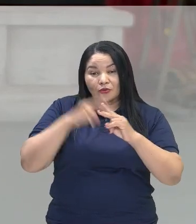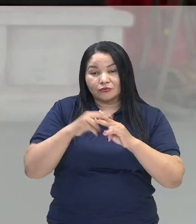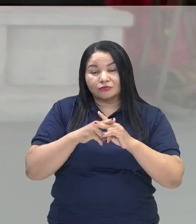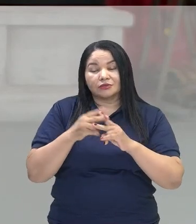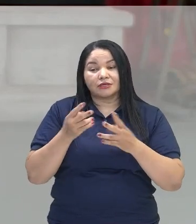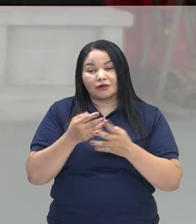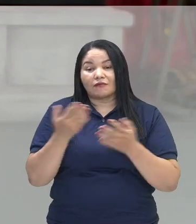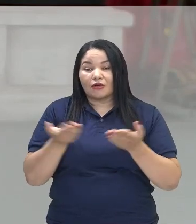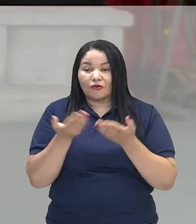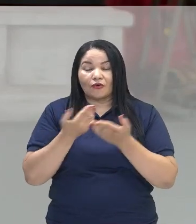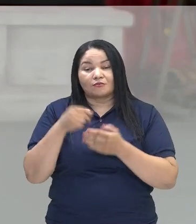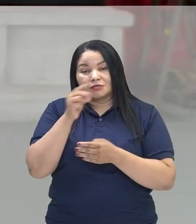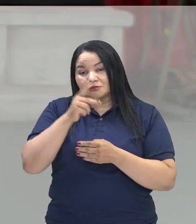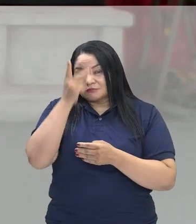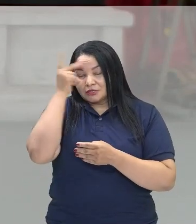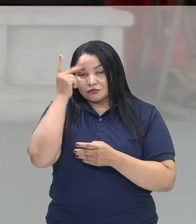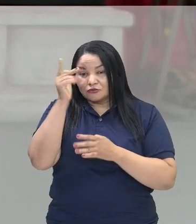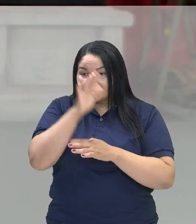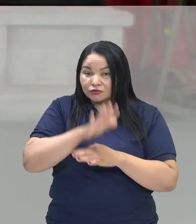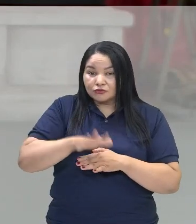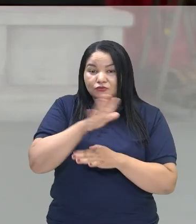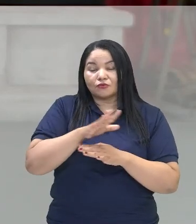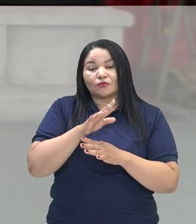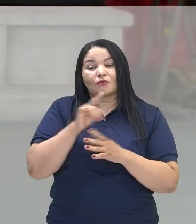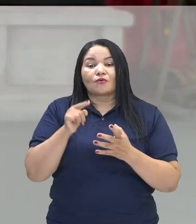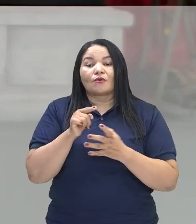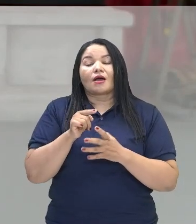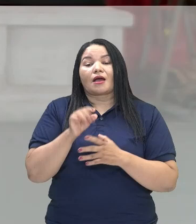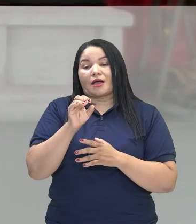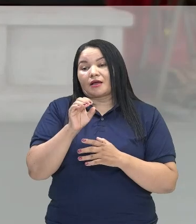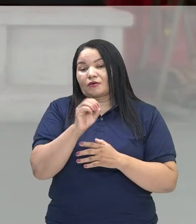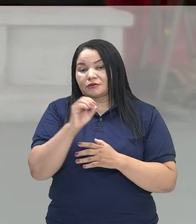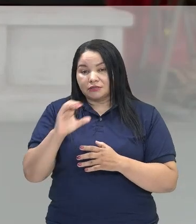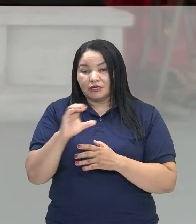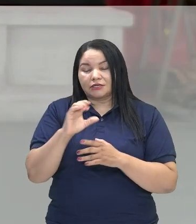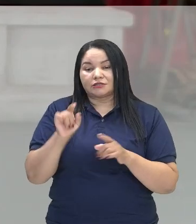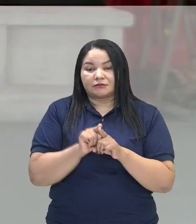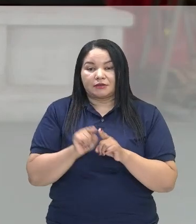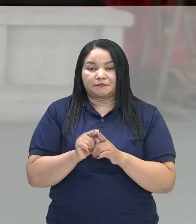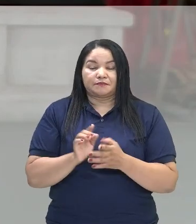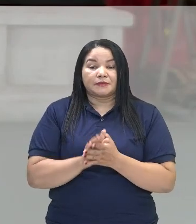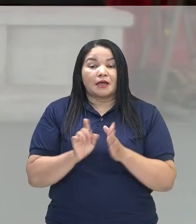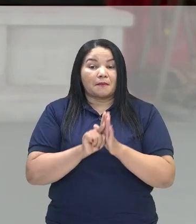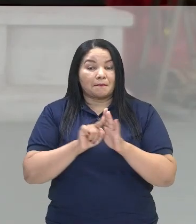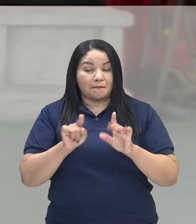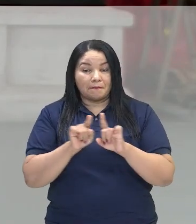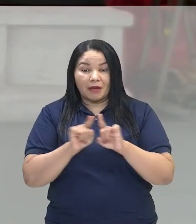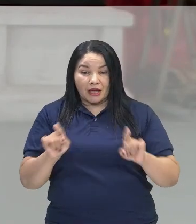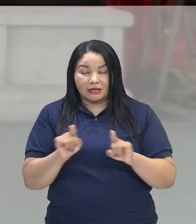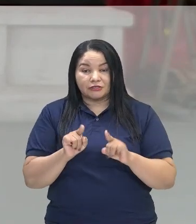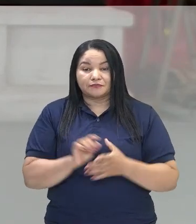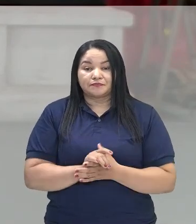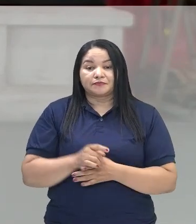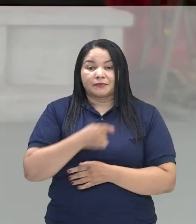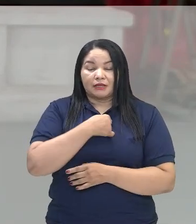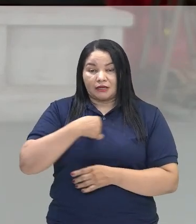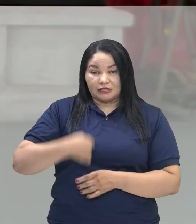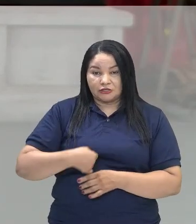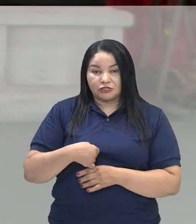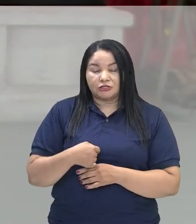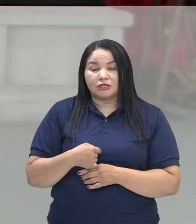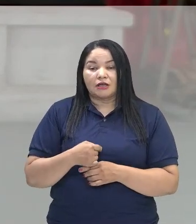comercialmente as pessoas usam o termo Kung Fu e ficou para o Ocidente. Na China, vai se usar o termo